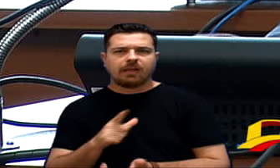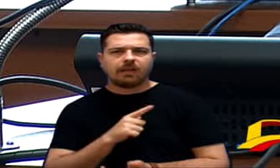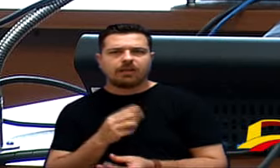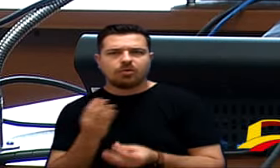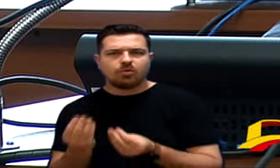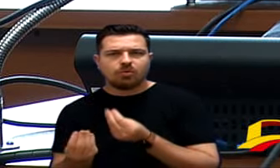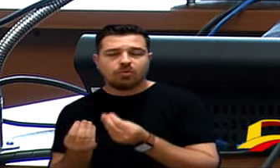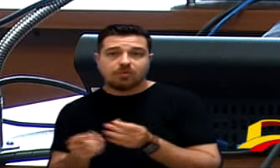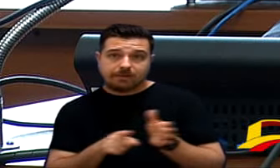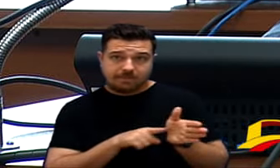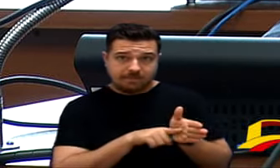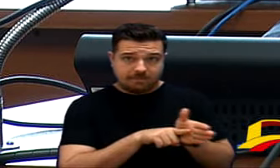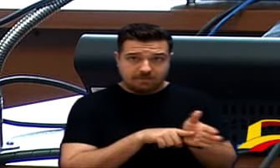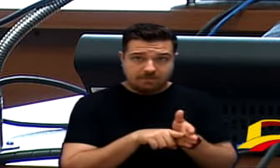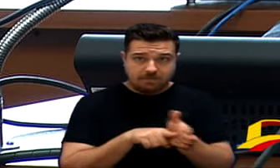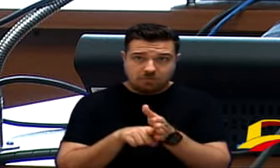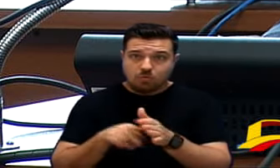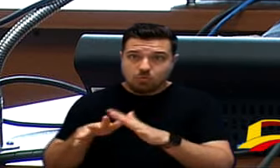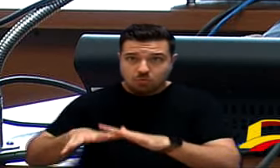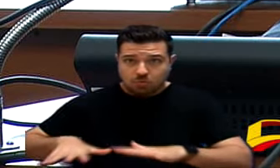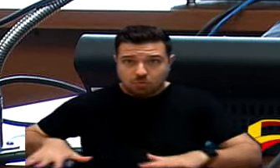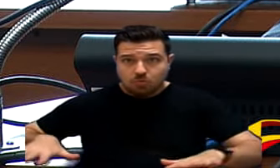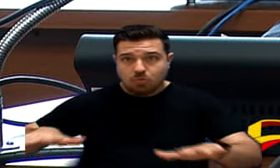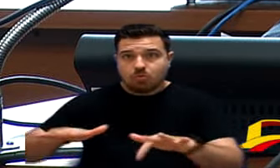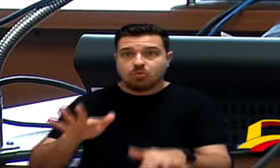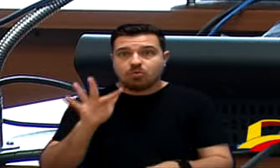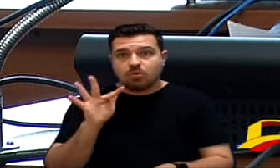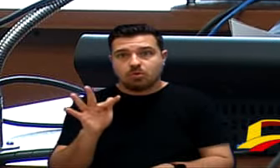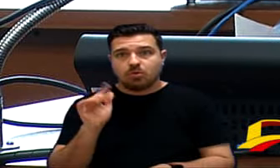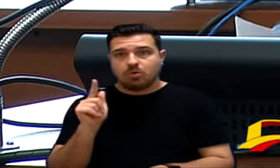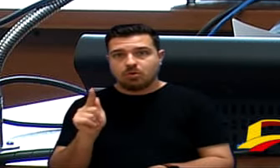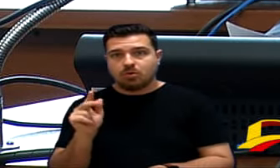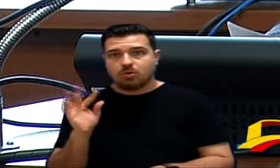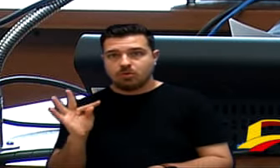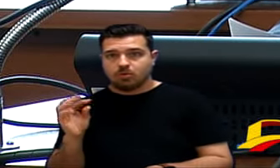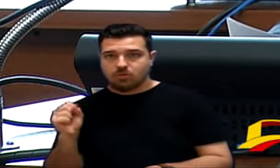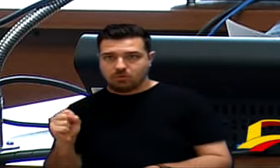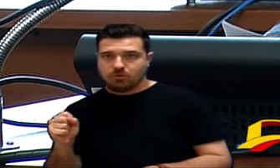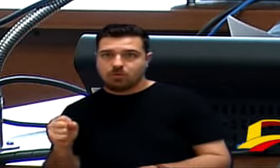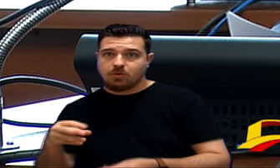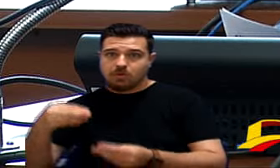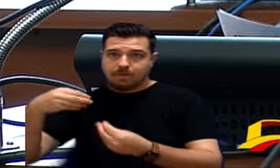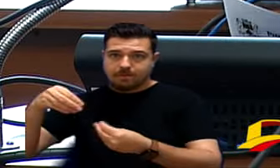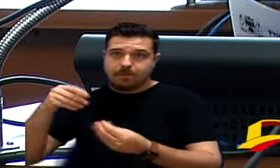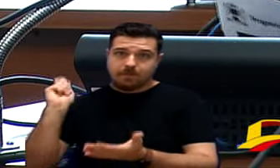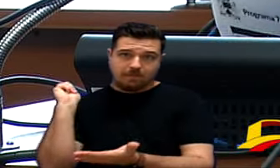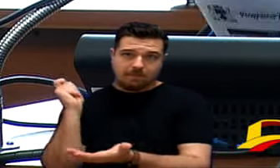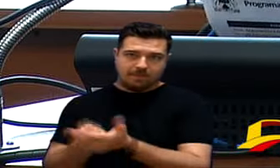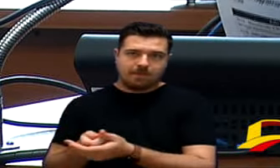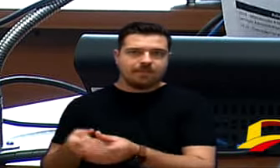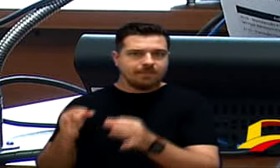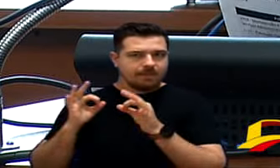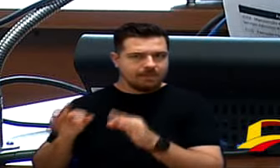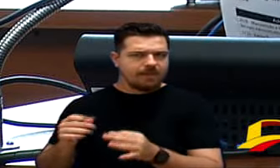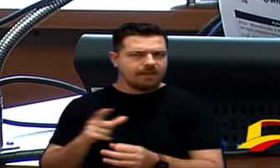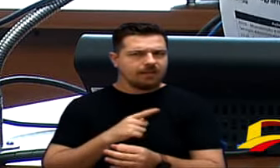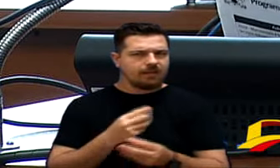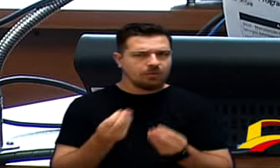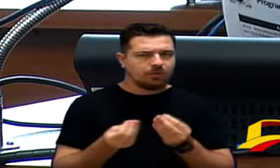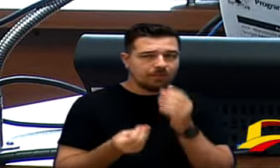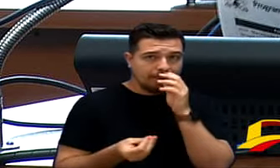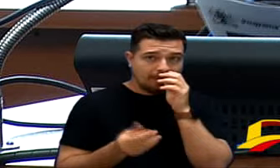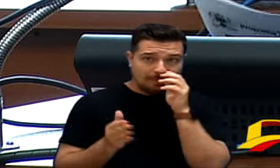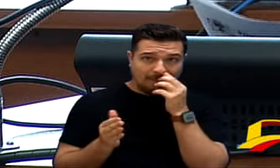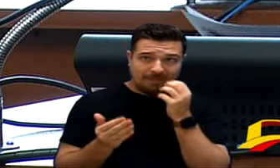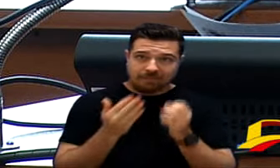como a secretaria requerer que todo mês tivesse esse comprovante de todos os trabalhadores e segundo em relação